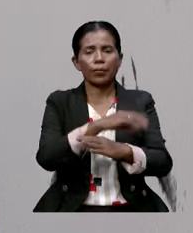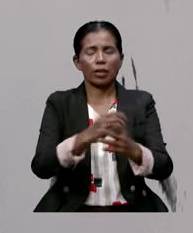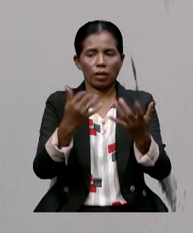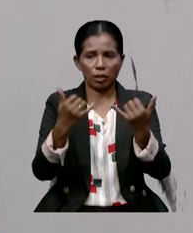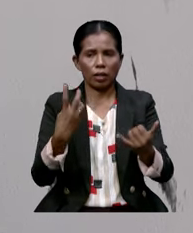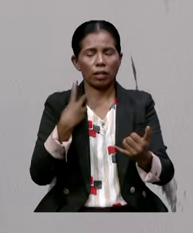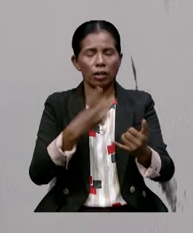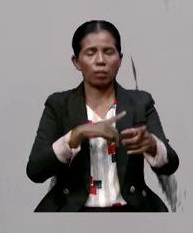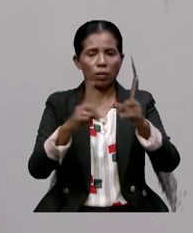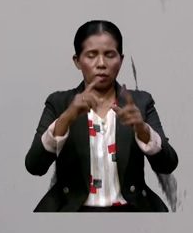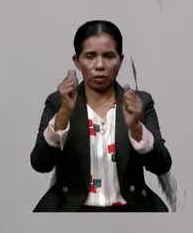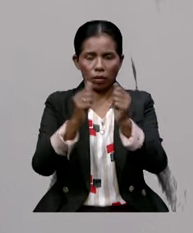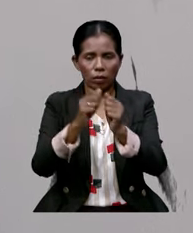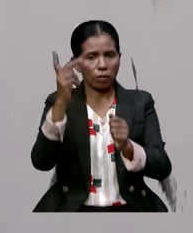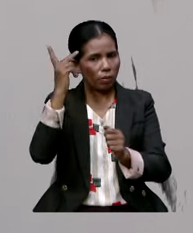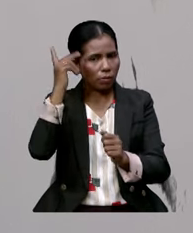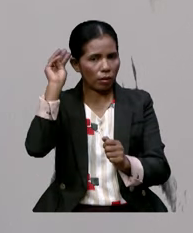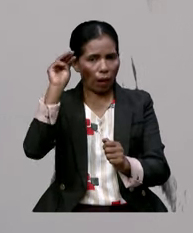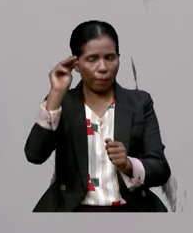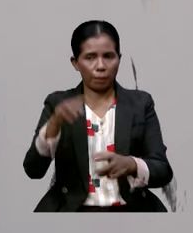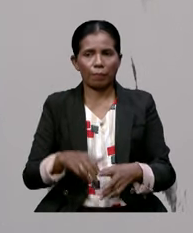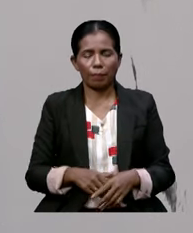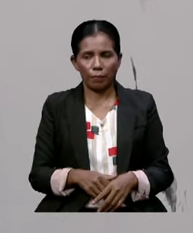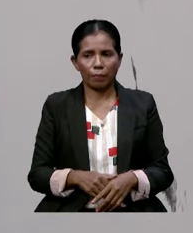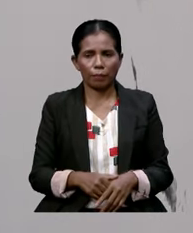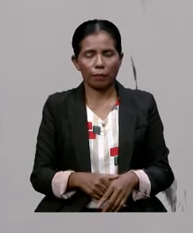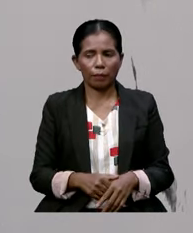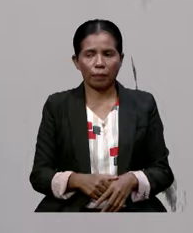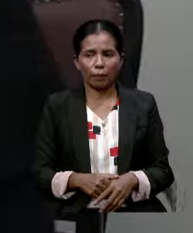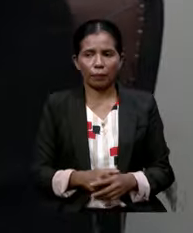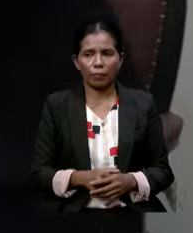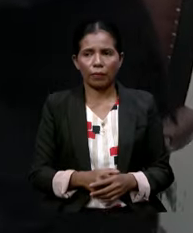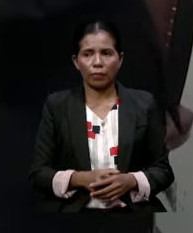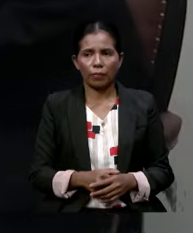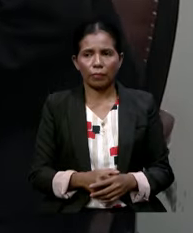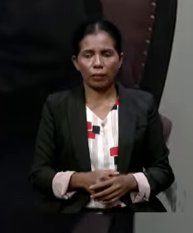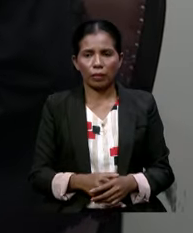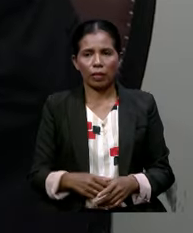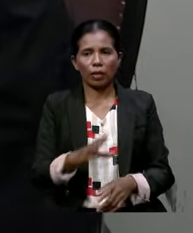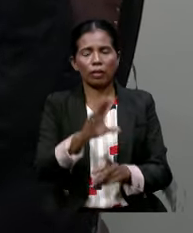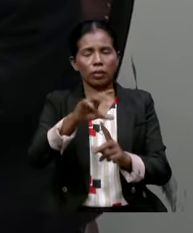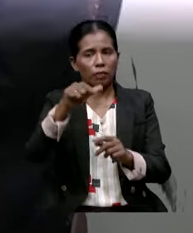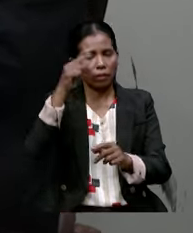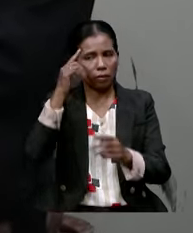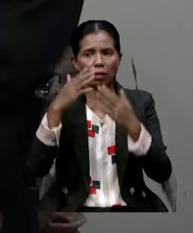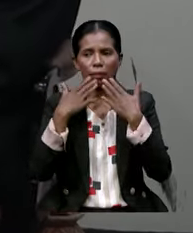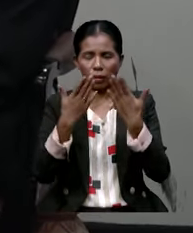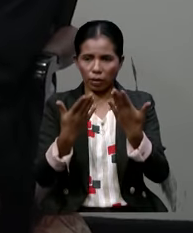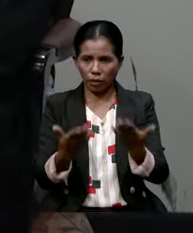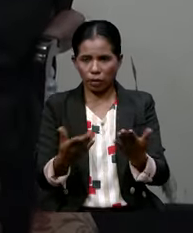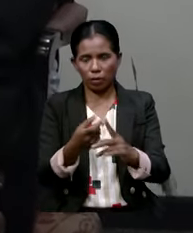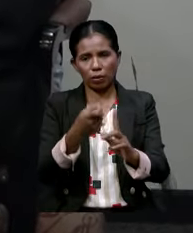mak ami kualia ho primeiro-ministro. Some of the thinking and thoughts with prime minister. Iha bibang ne sefi governo agradece ba inisiativa